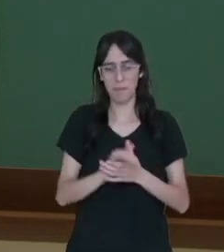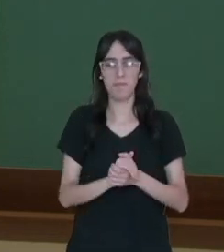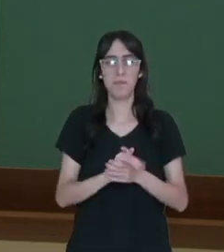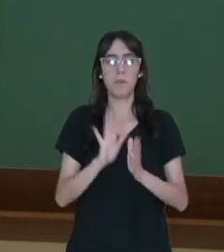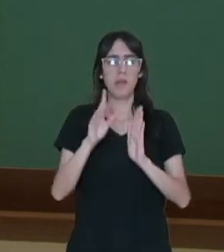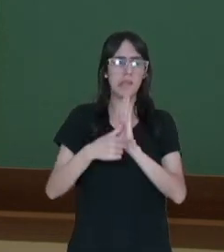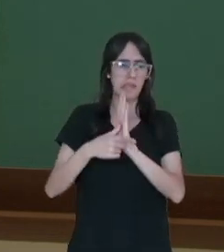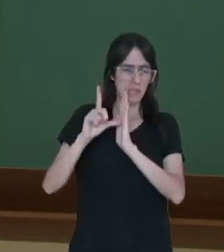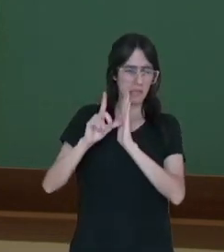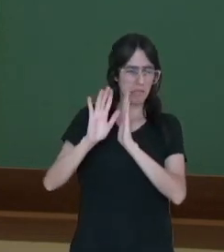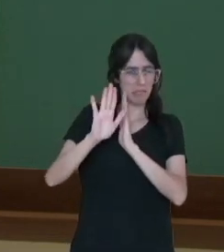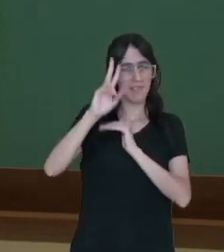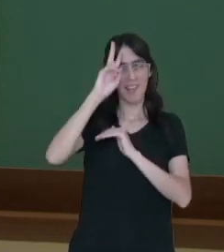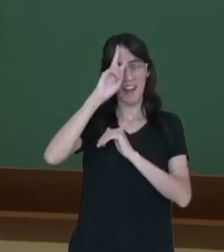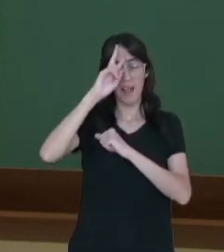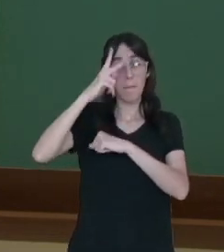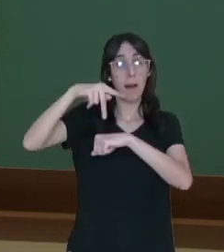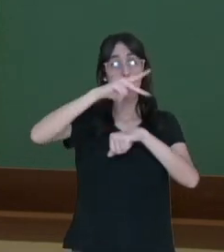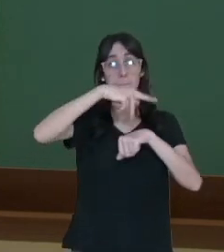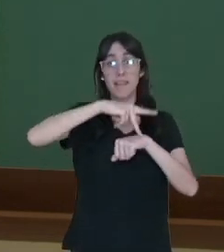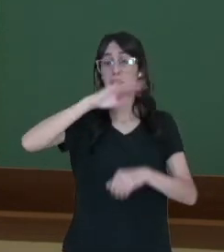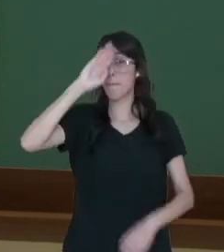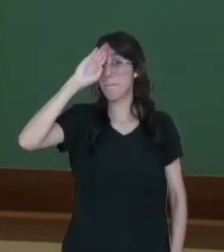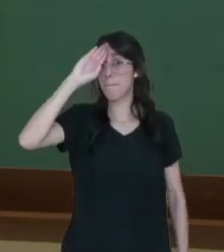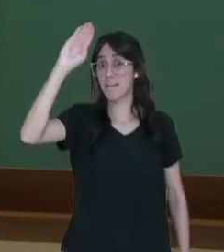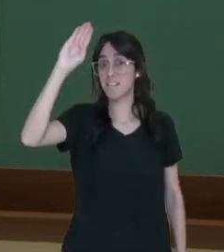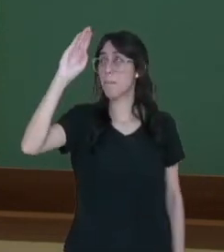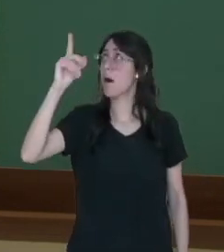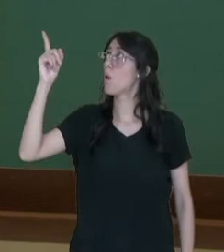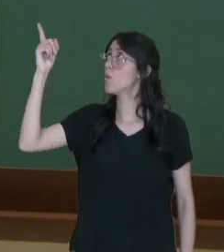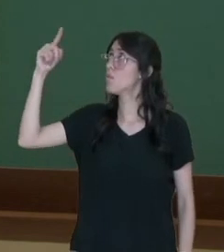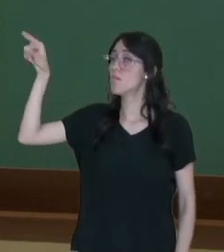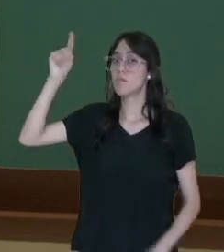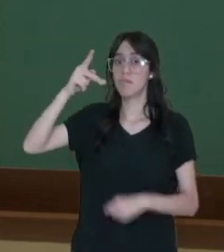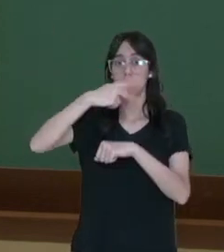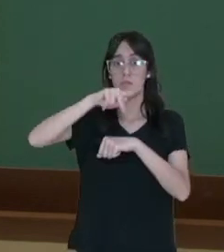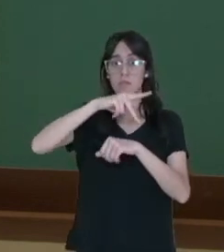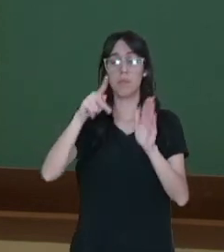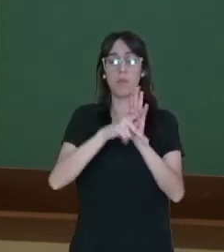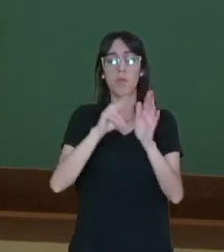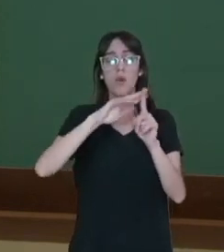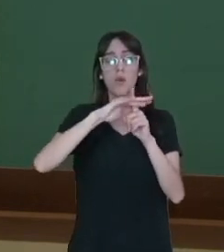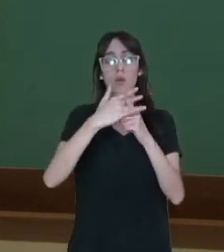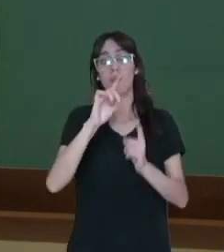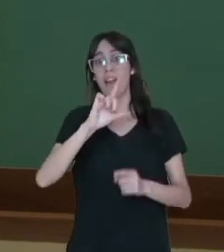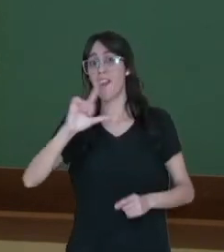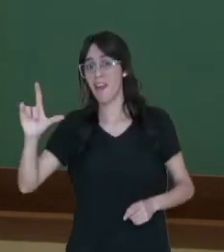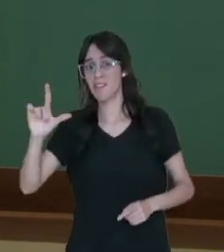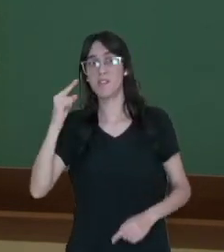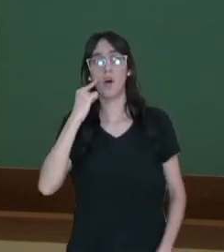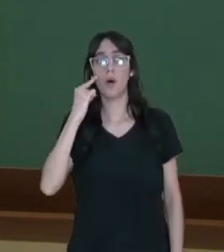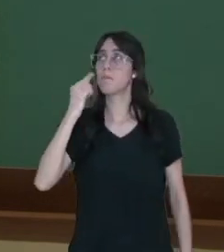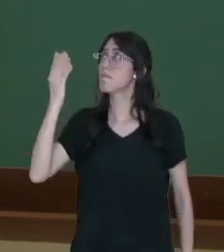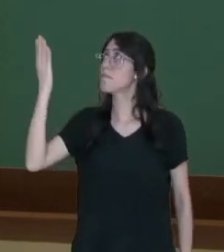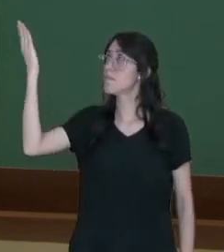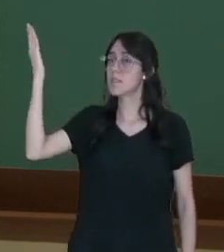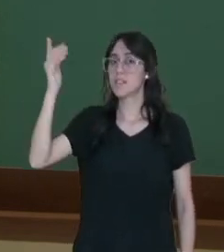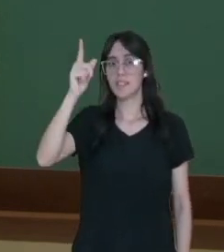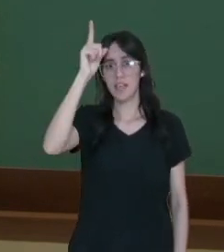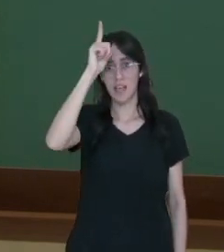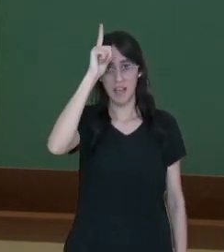falar sobre isso, lembrando para você os principais países aí, os países do bloco socialista do leste europeu. Você tem a